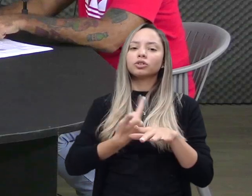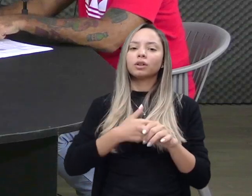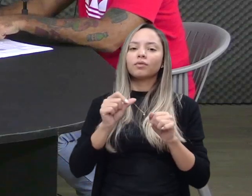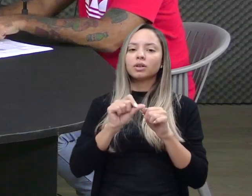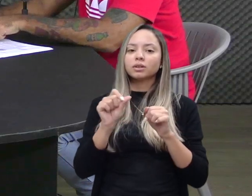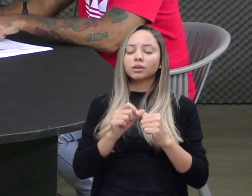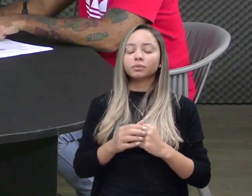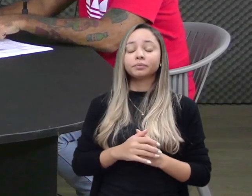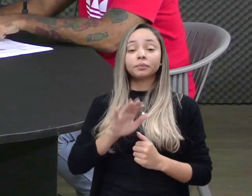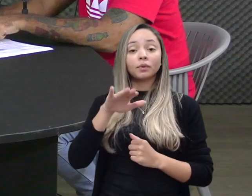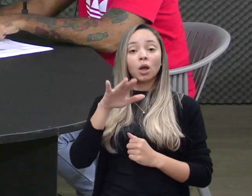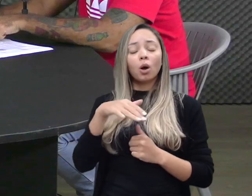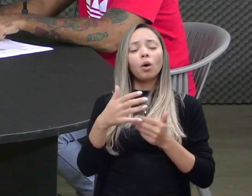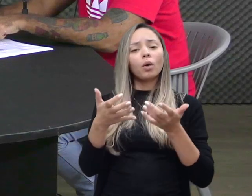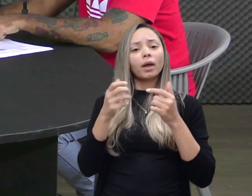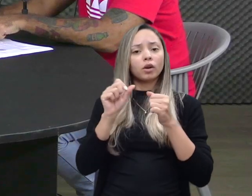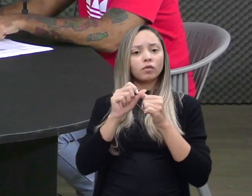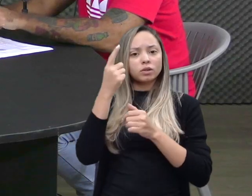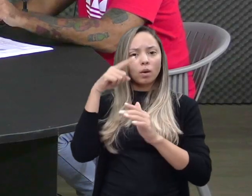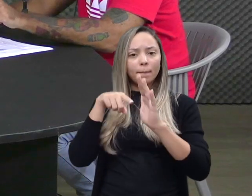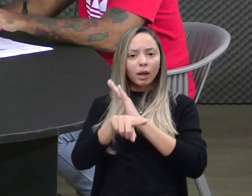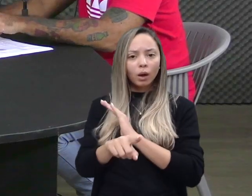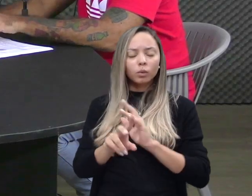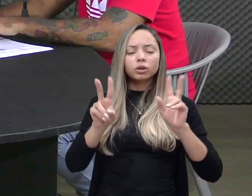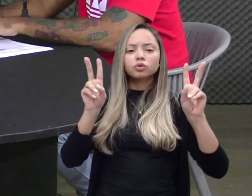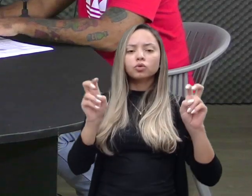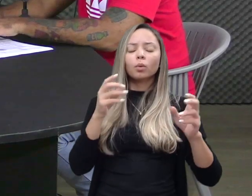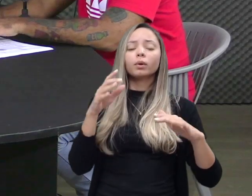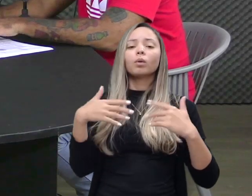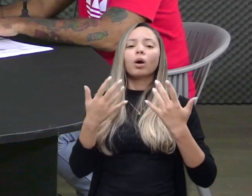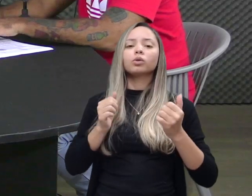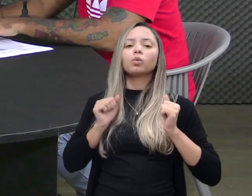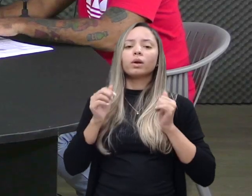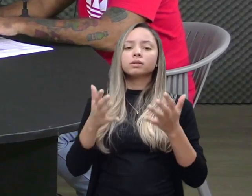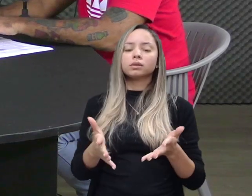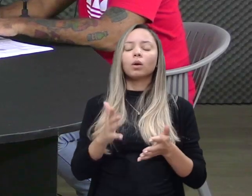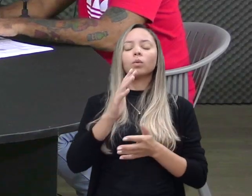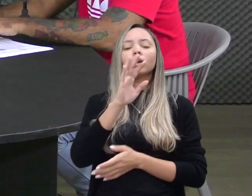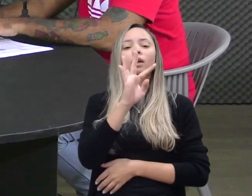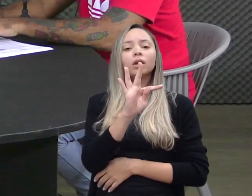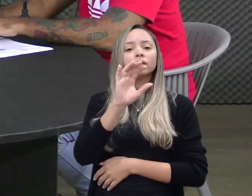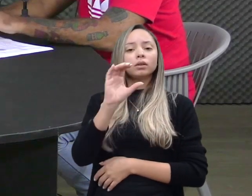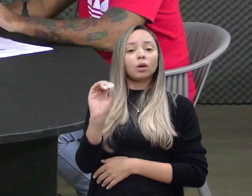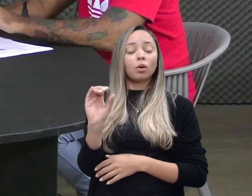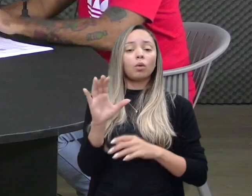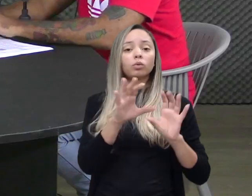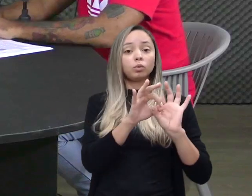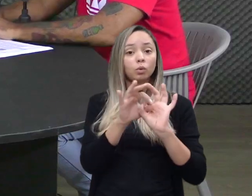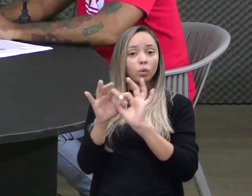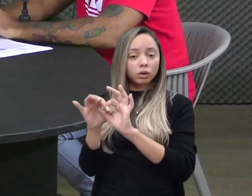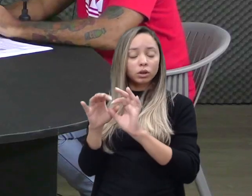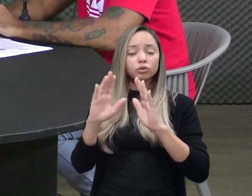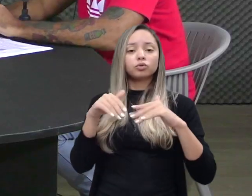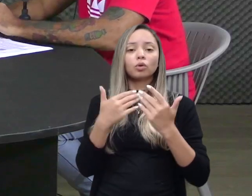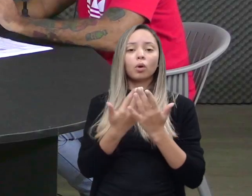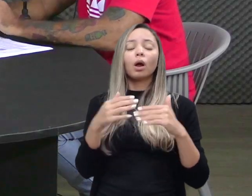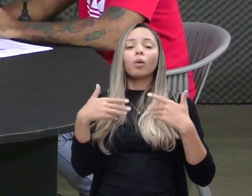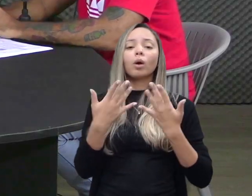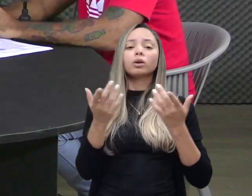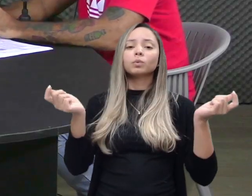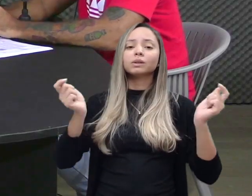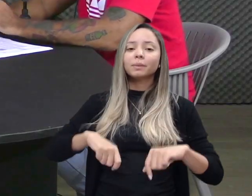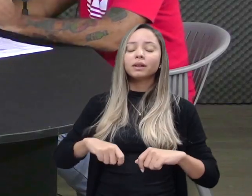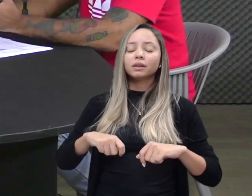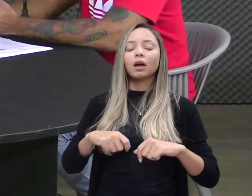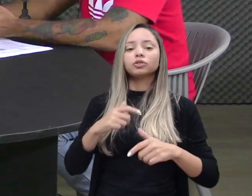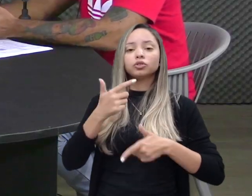queria te fazer uma pergunta sobre a atuação da terapia ocupacional no contexto escolar. Quais são as possibilidades de atuação